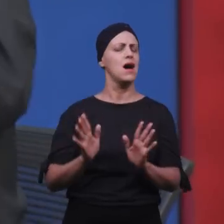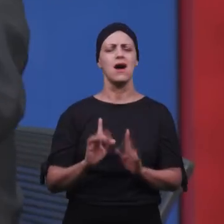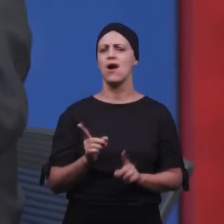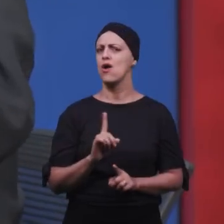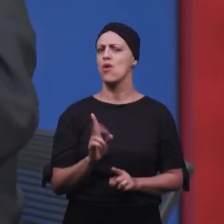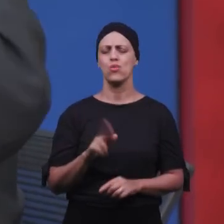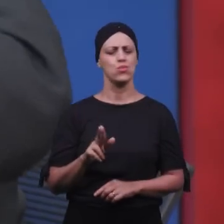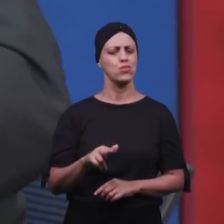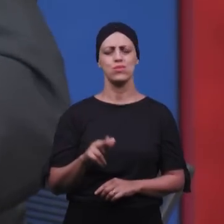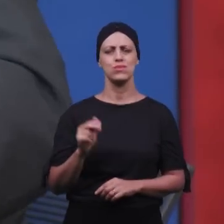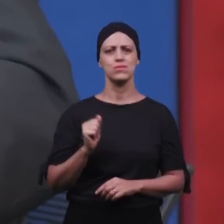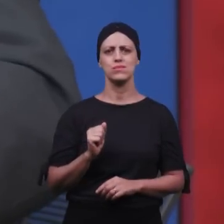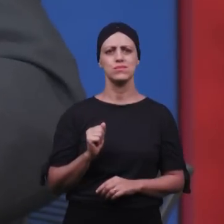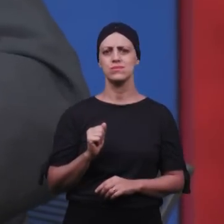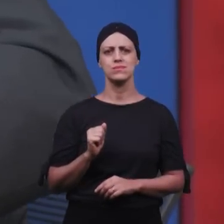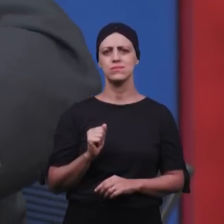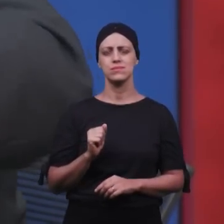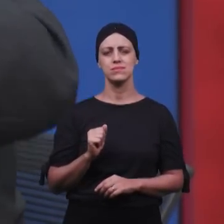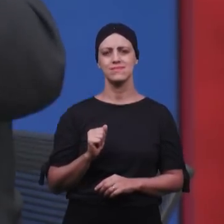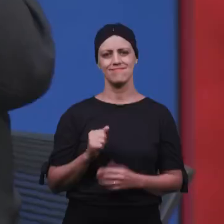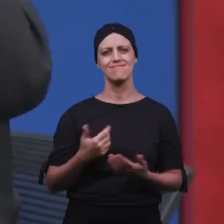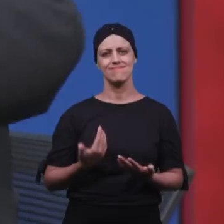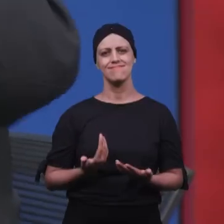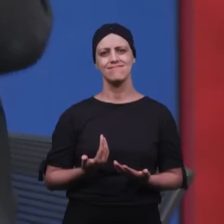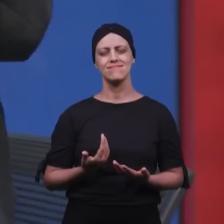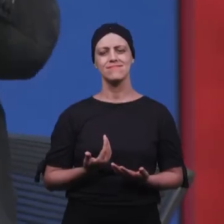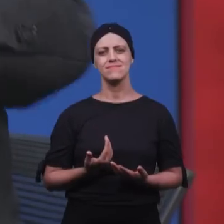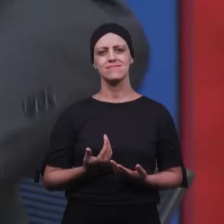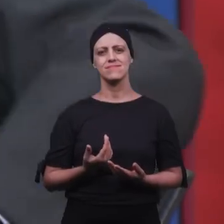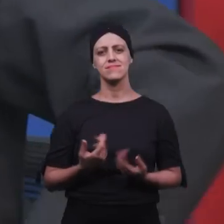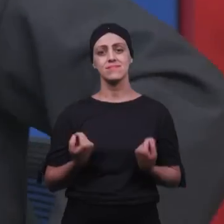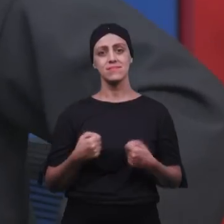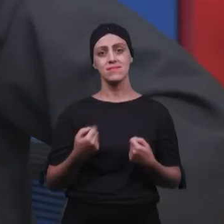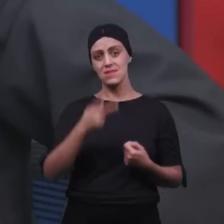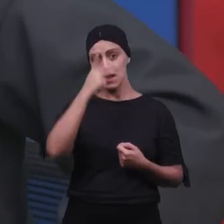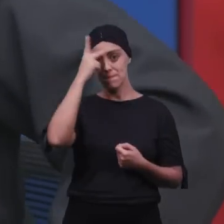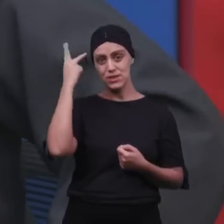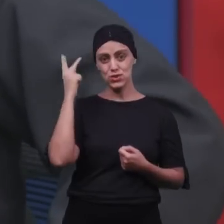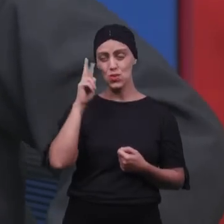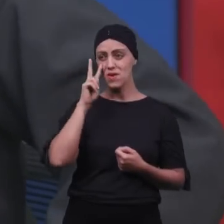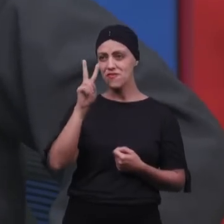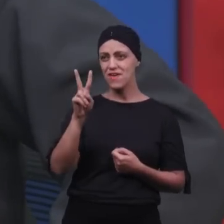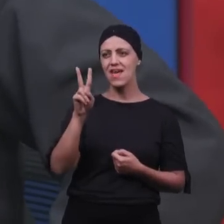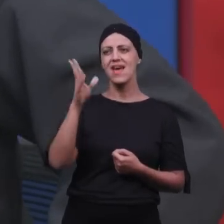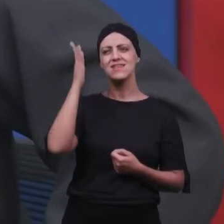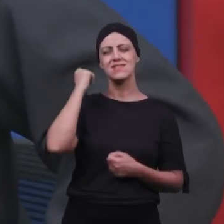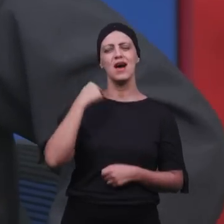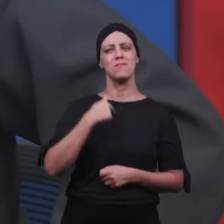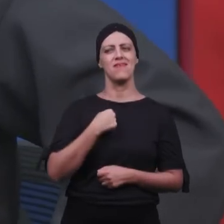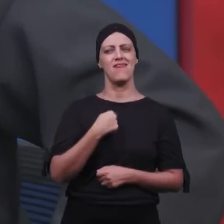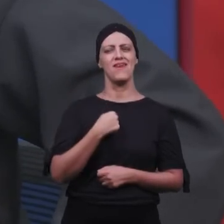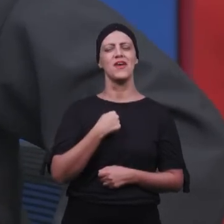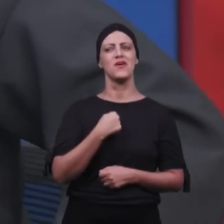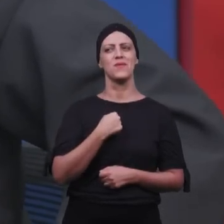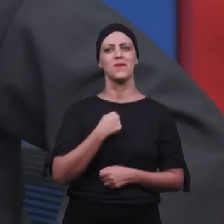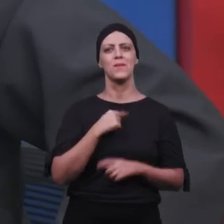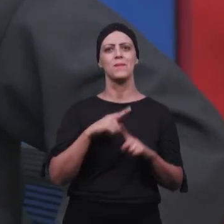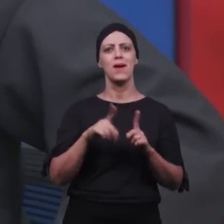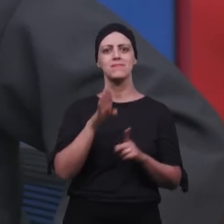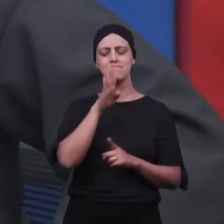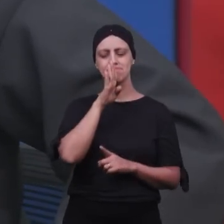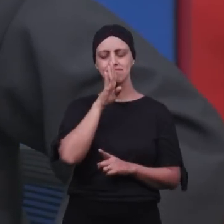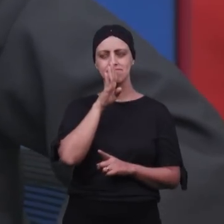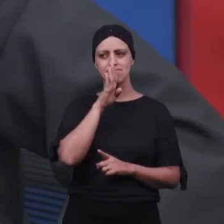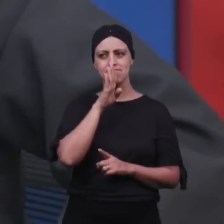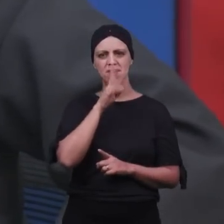tempo, não identificar as pessoas. Exatamente. Mas a pessoa que está ouvindo está sabendo e a gente está